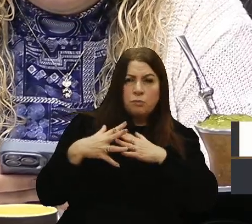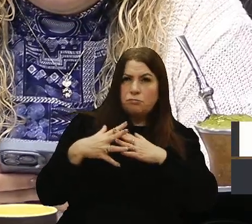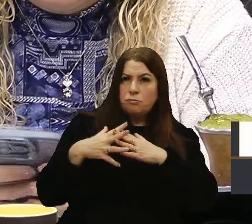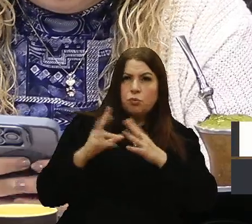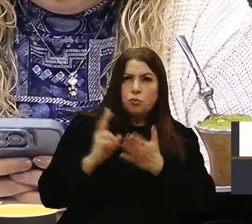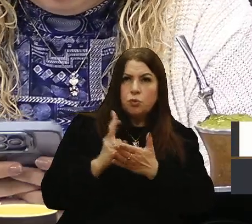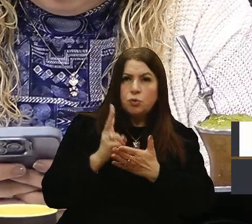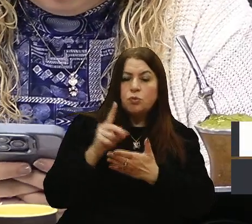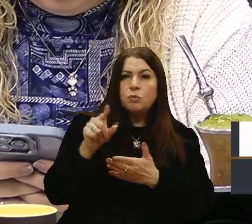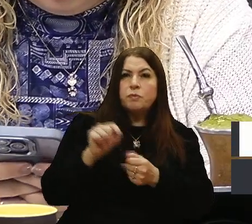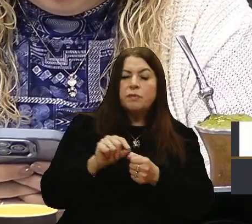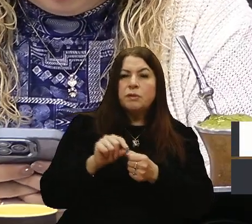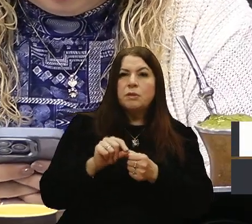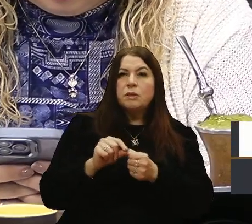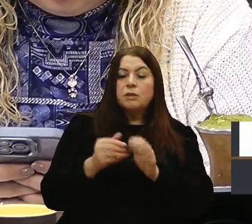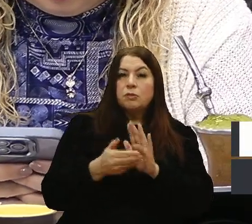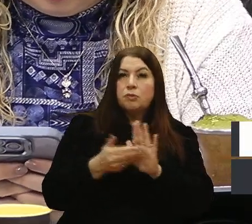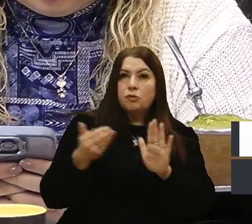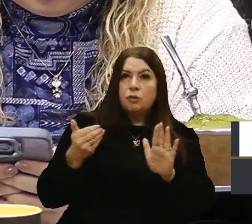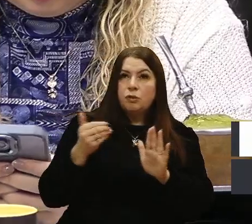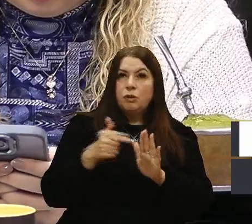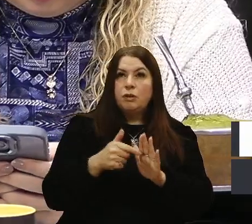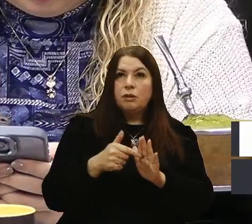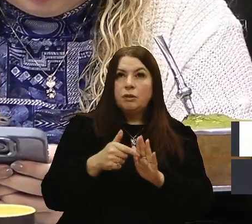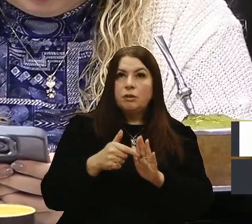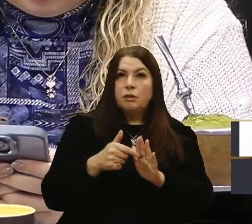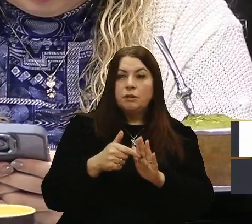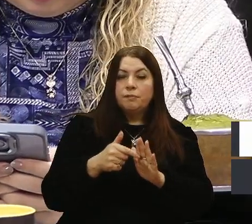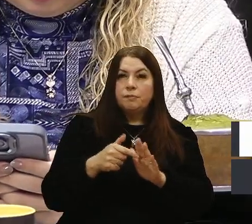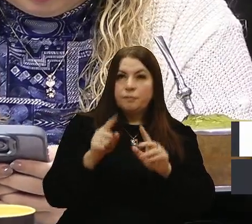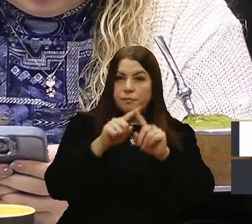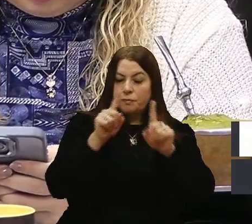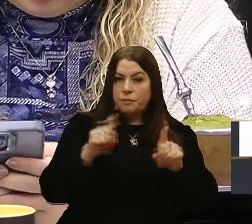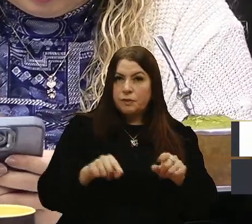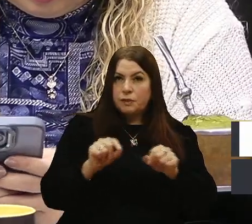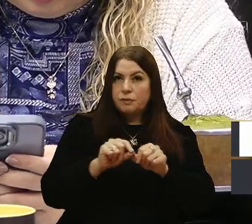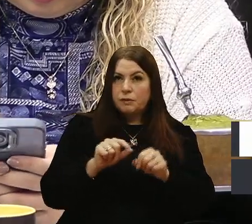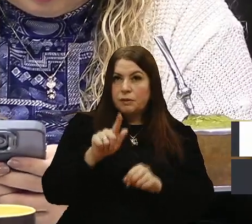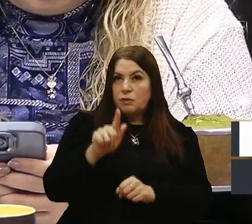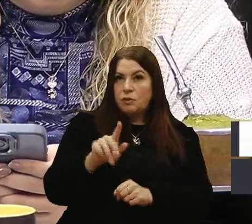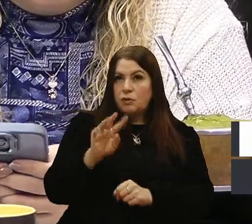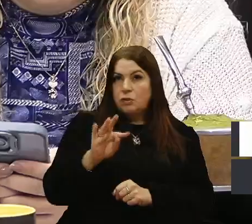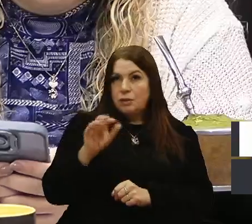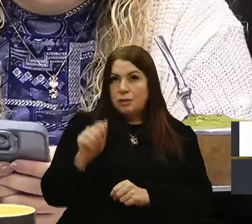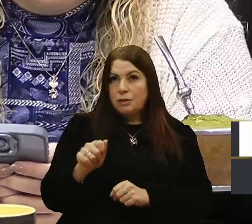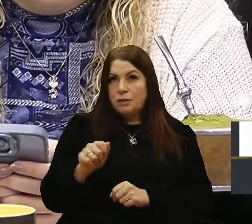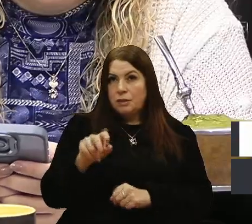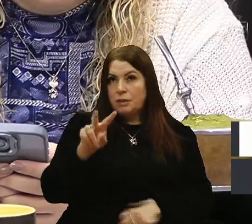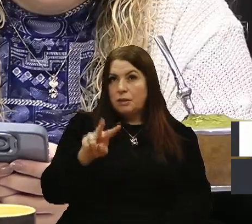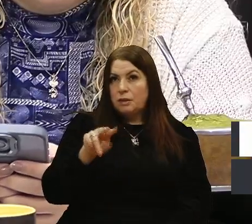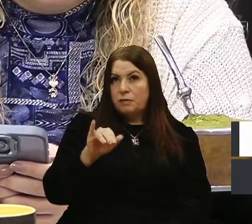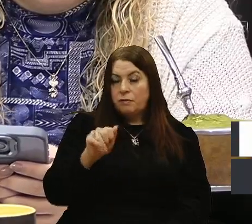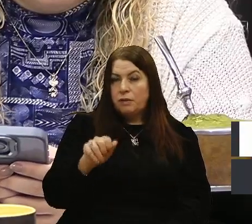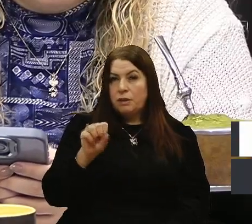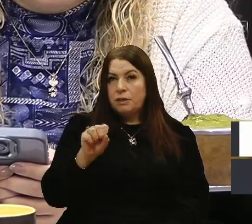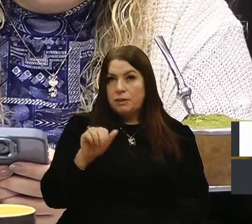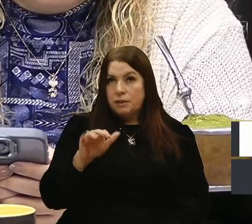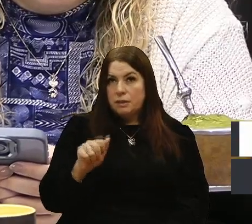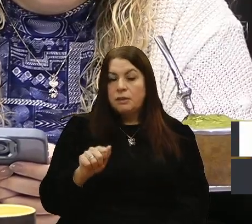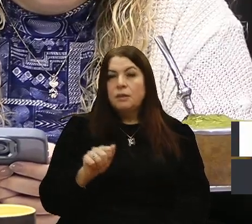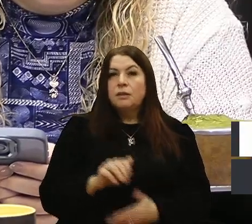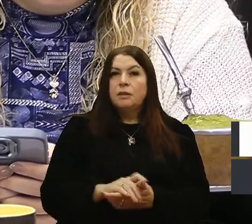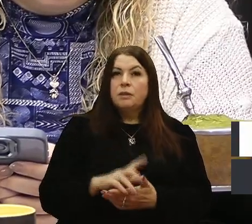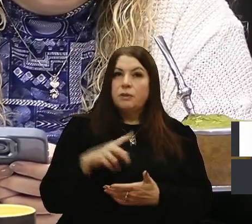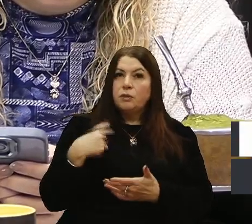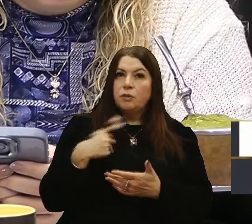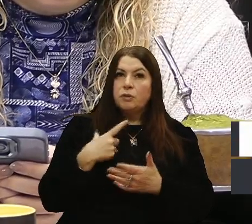que é a questão ali da retirada da servidora que fazia o GTA ali em Vila Seca, né? E que a